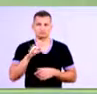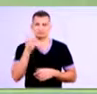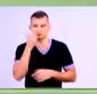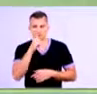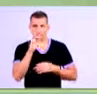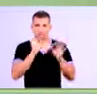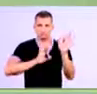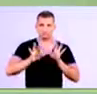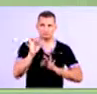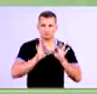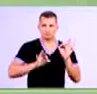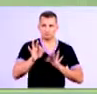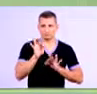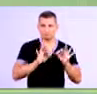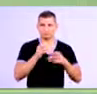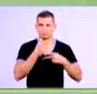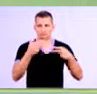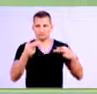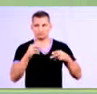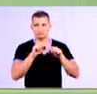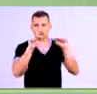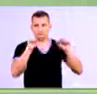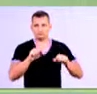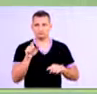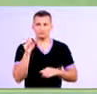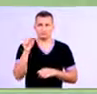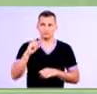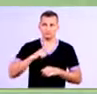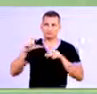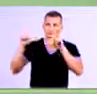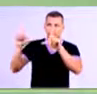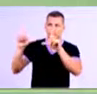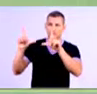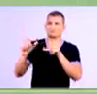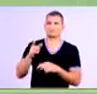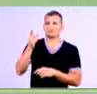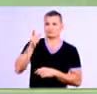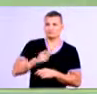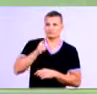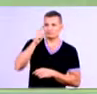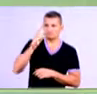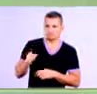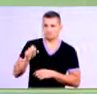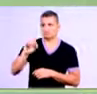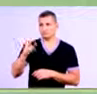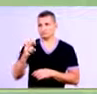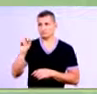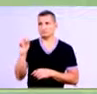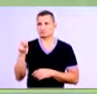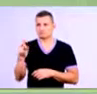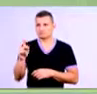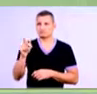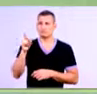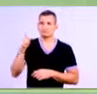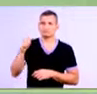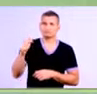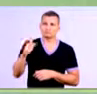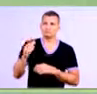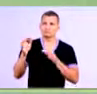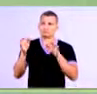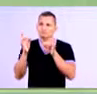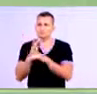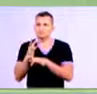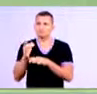ações. Então aqui tem, deseja finalizar esse processo, sim ou não. Quer dizer, não terminou de uma vez, ainda está perguntando se